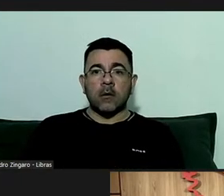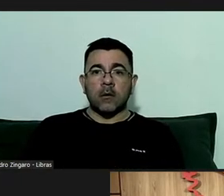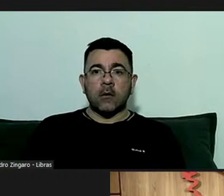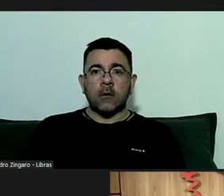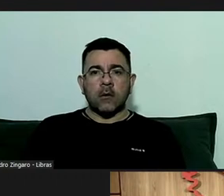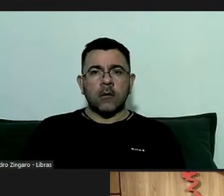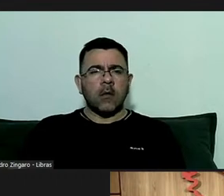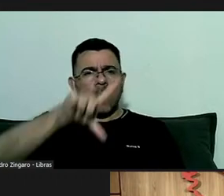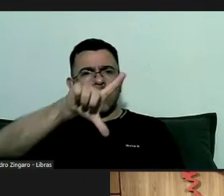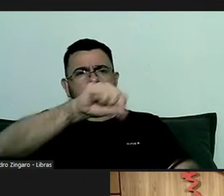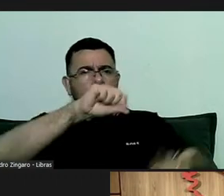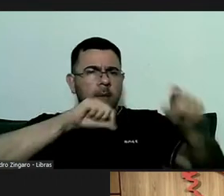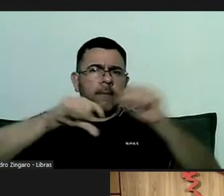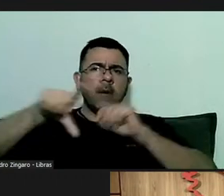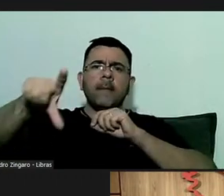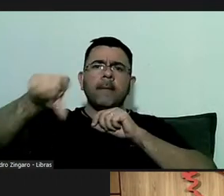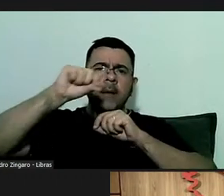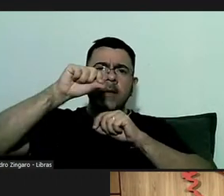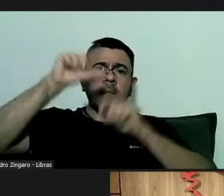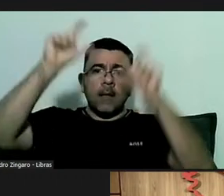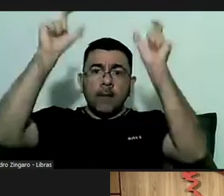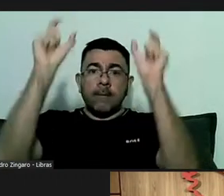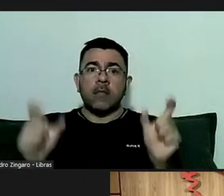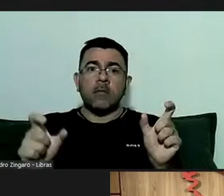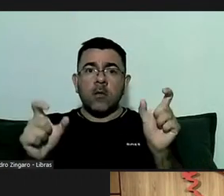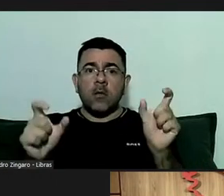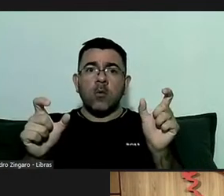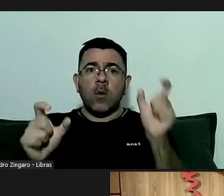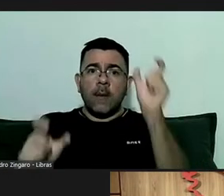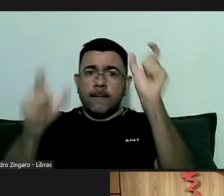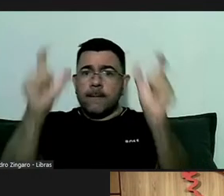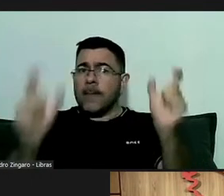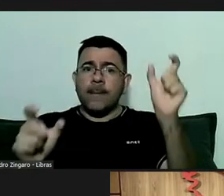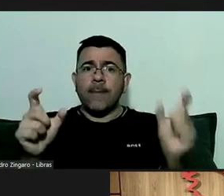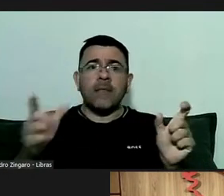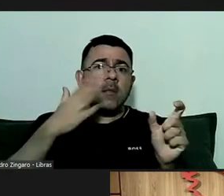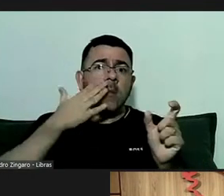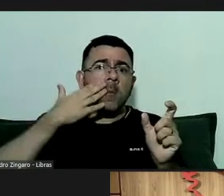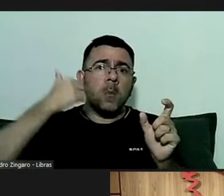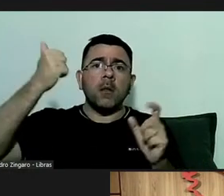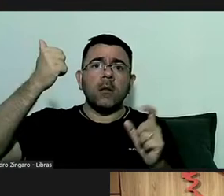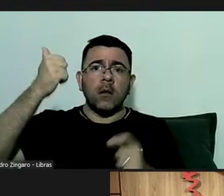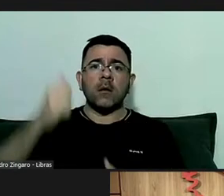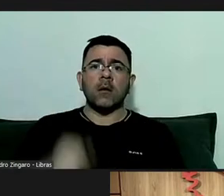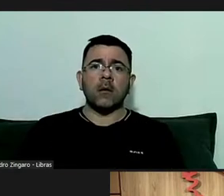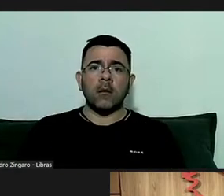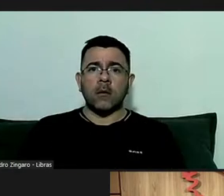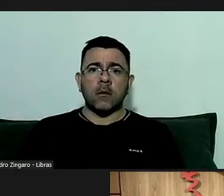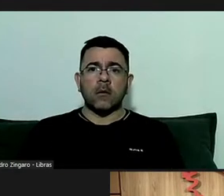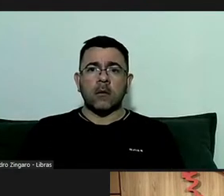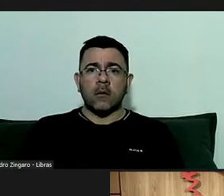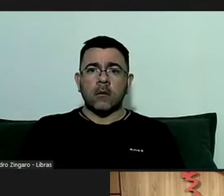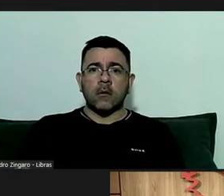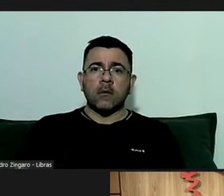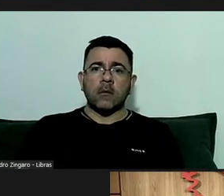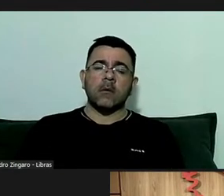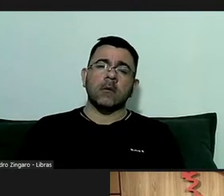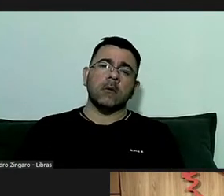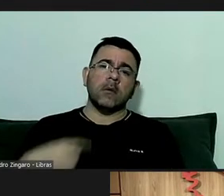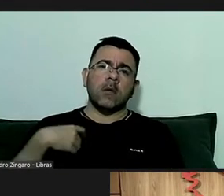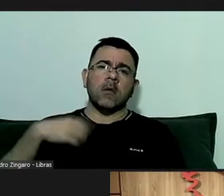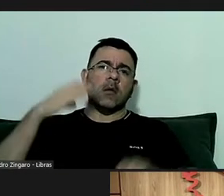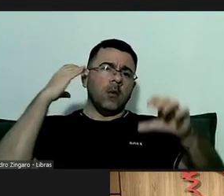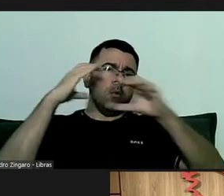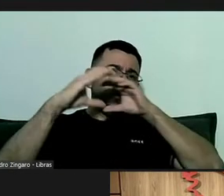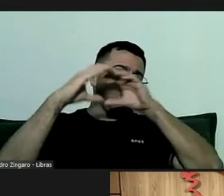a melhor equipe do mundo então eu quero gente do meu lado eh de ponta de cada área a minha área é engenharia Então sou engenheiro